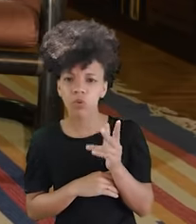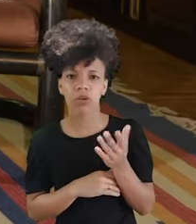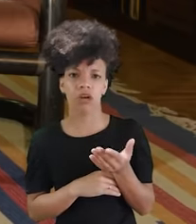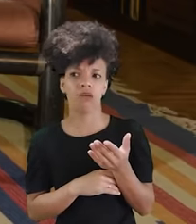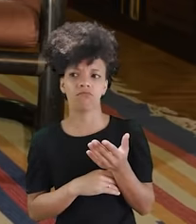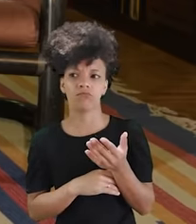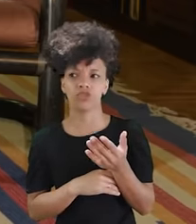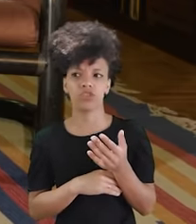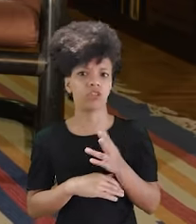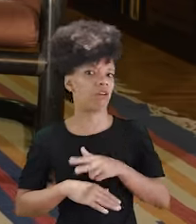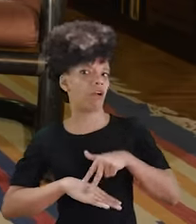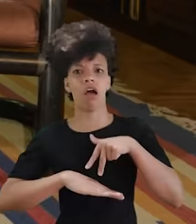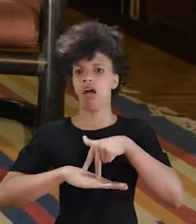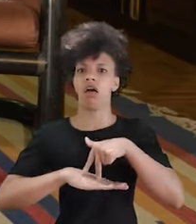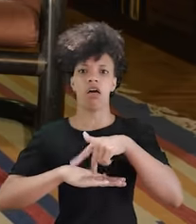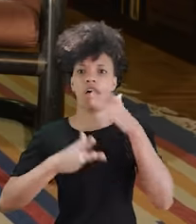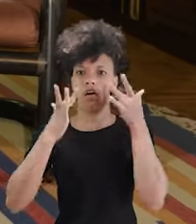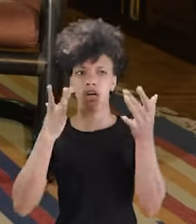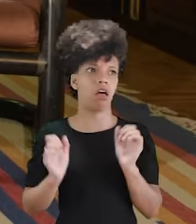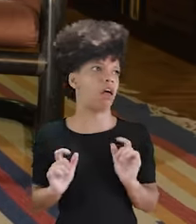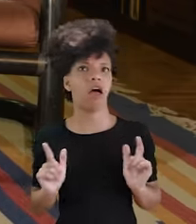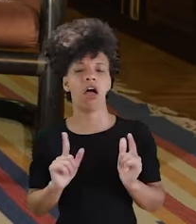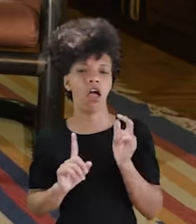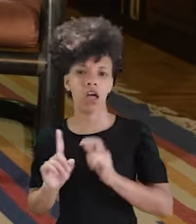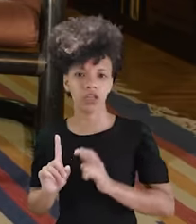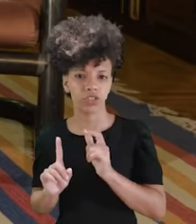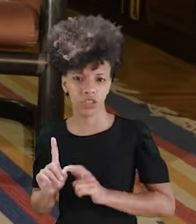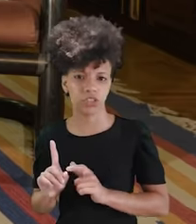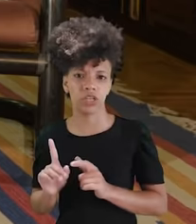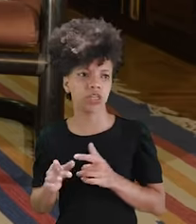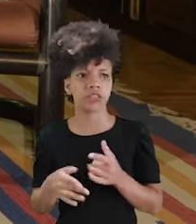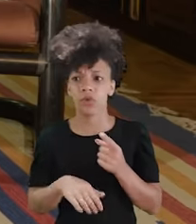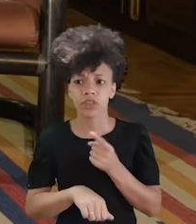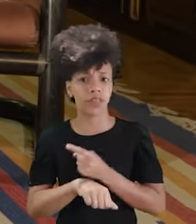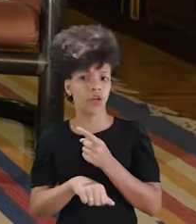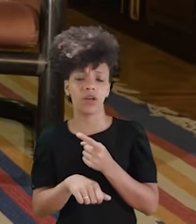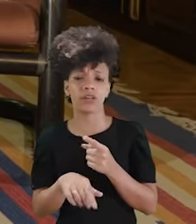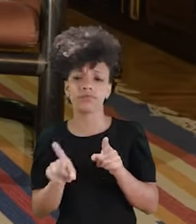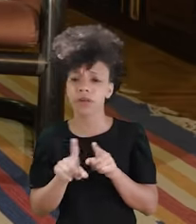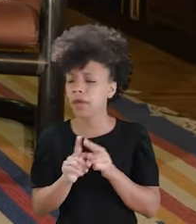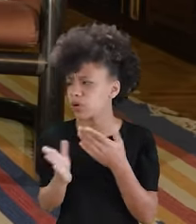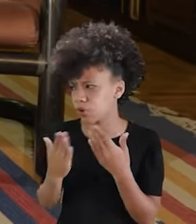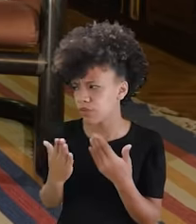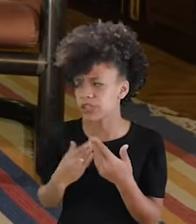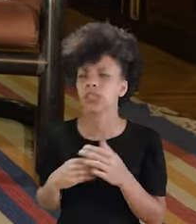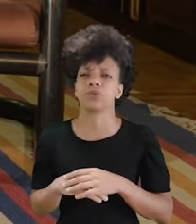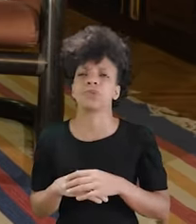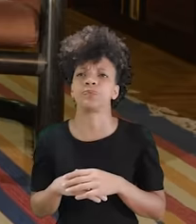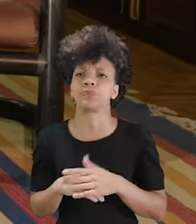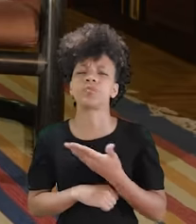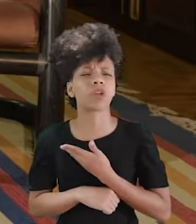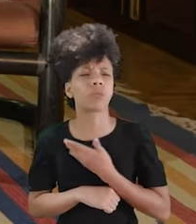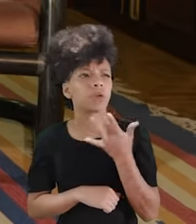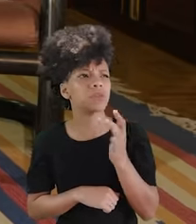uma cultura de espetáculo é é tão É artista também artista na hora de inclusive até tava